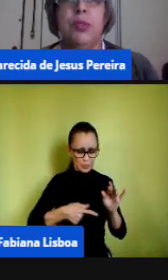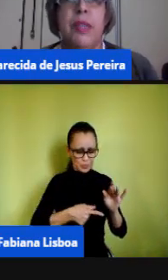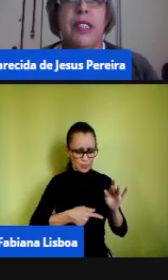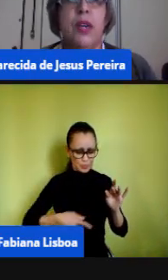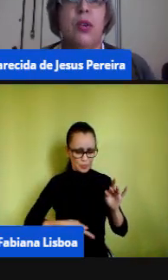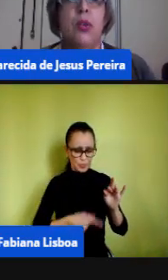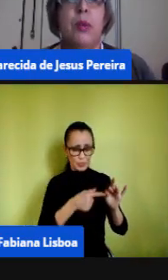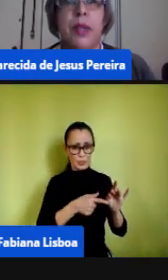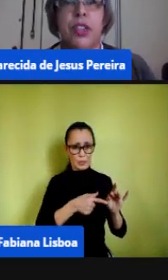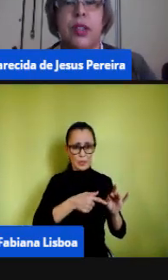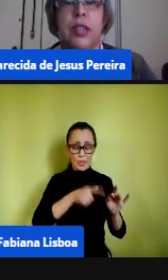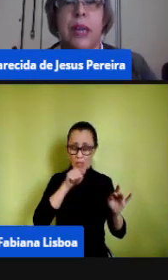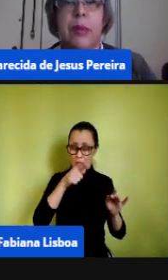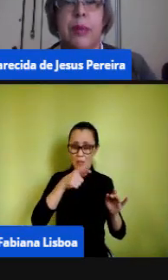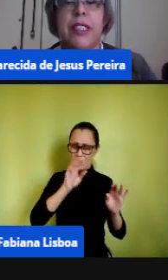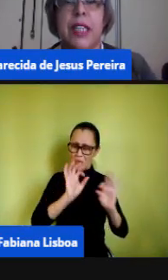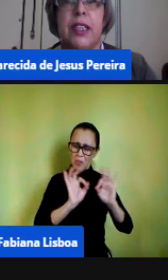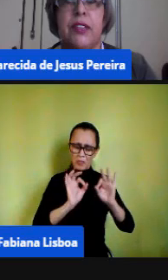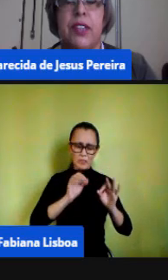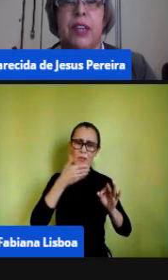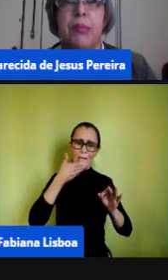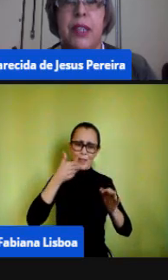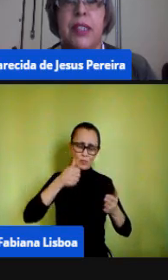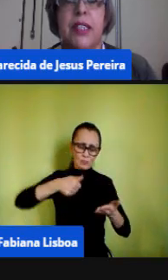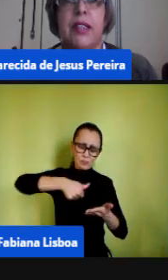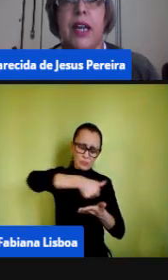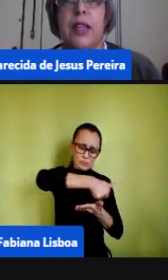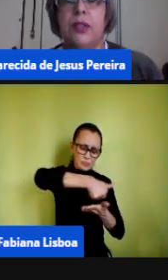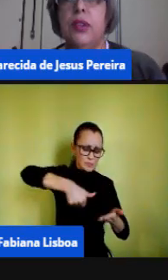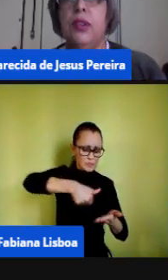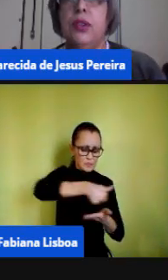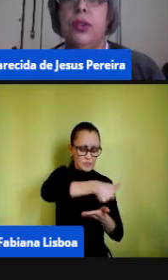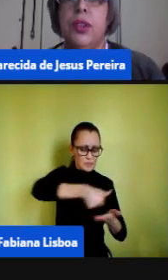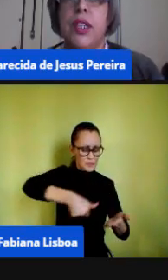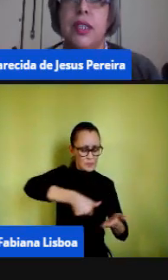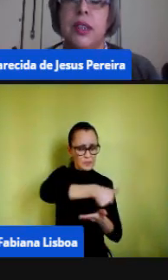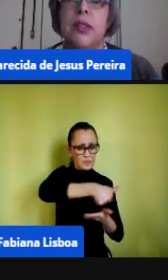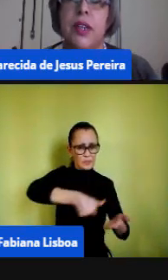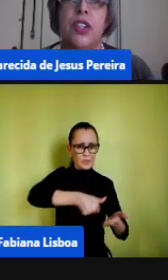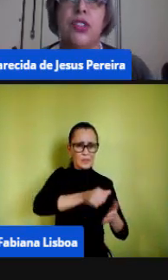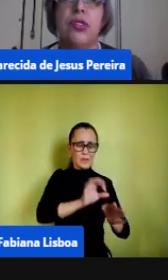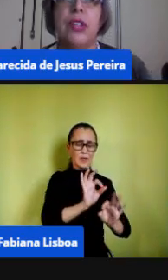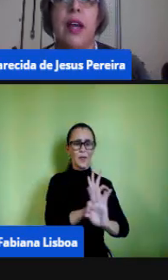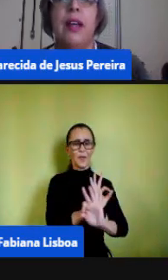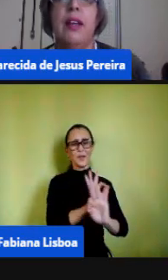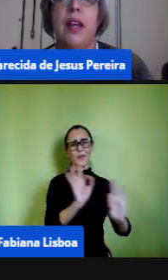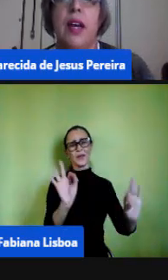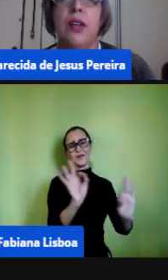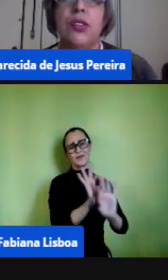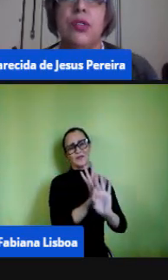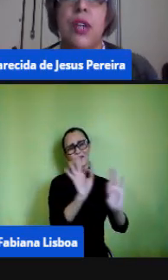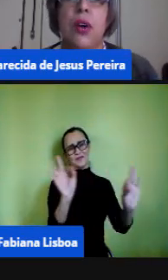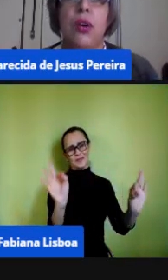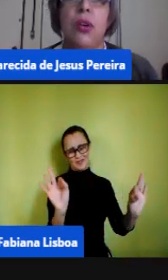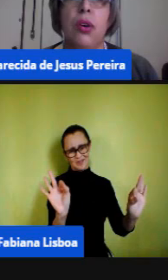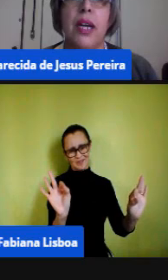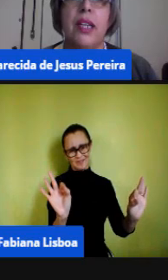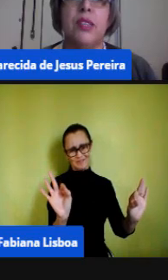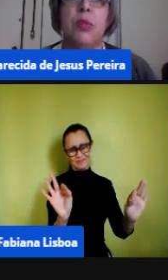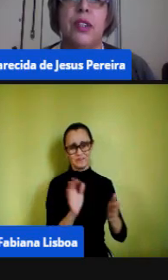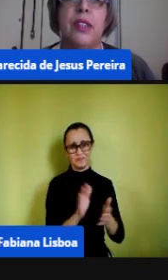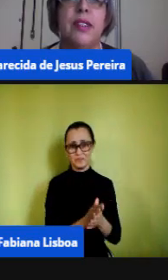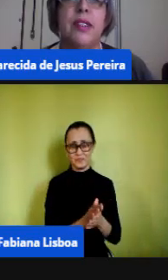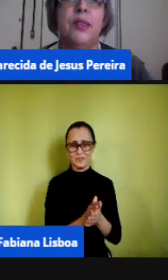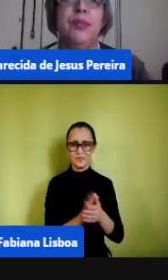ferro de passar roupa para ajeitar, para passar, que daí fica bem assentado o tecido e vai te ajudar a costurar ou colar